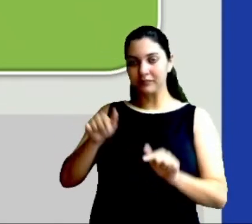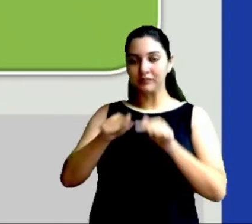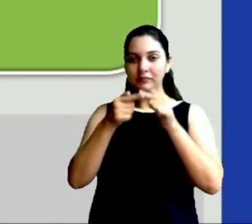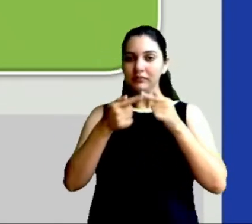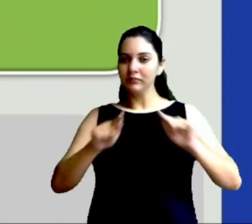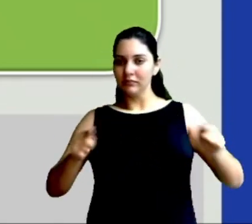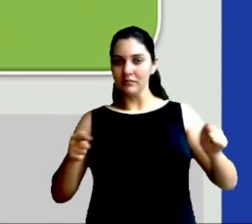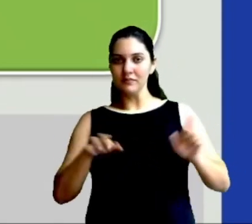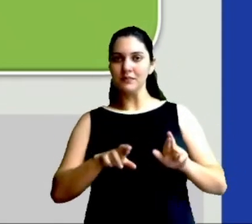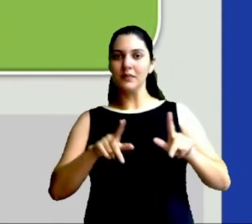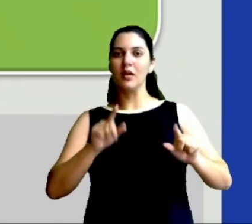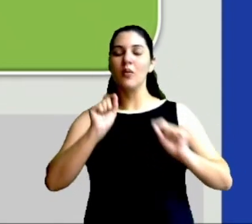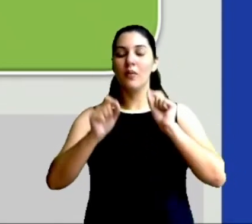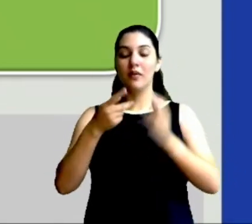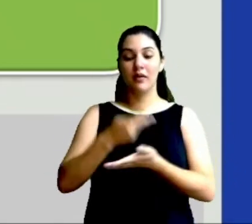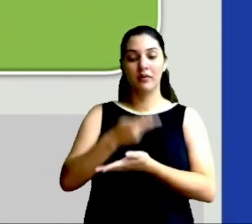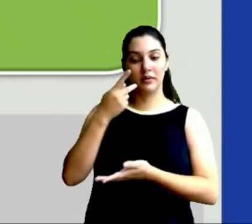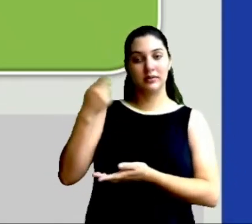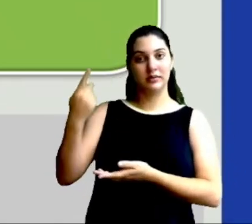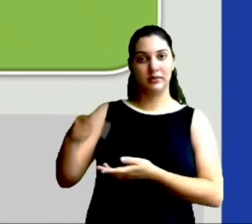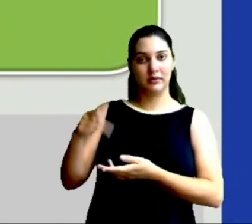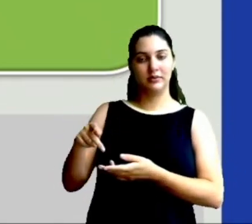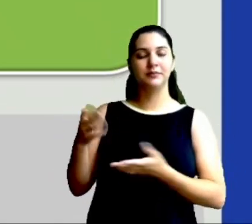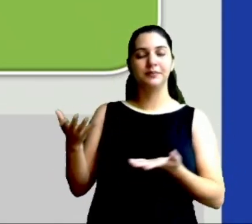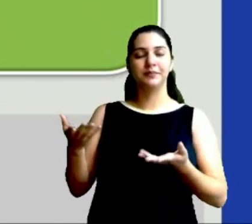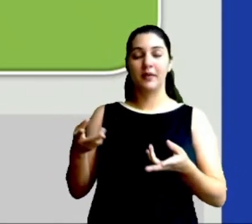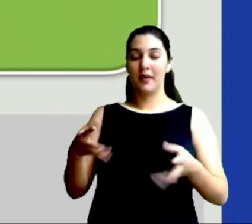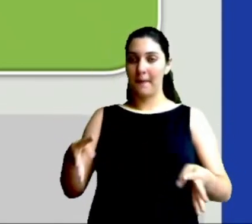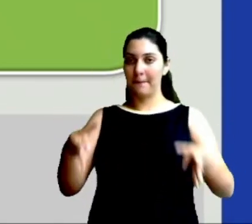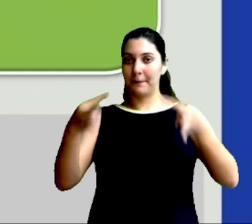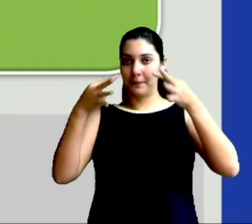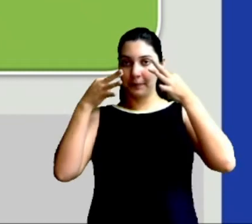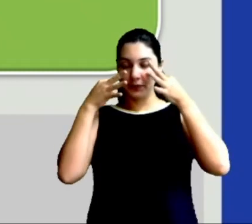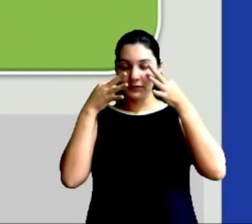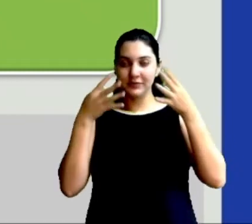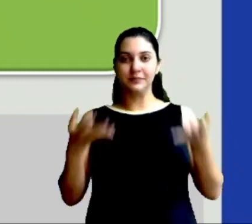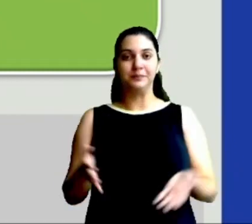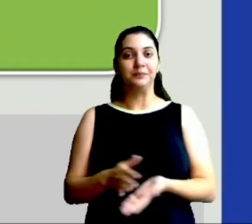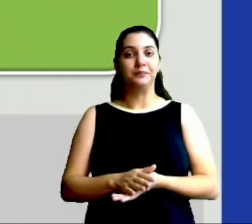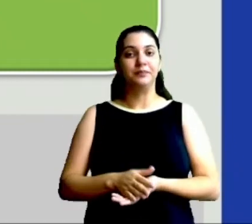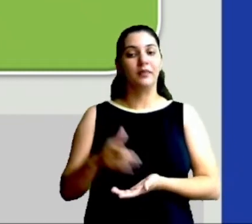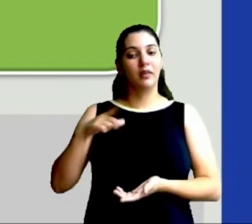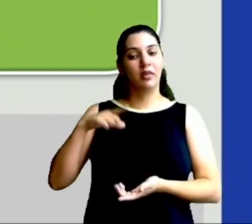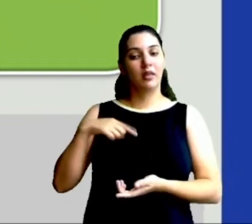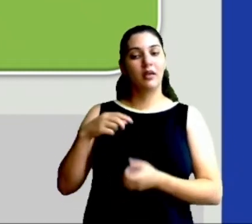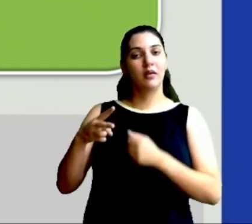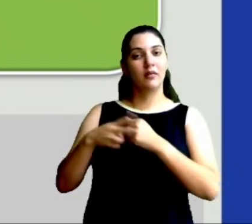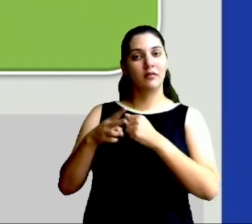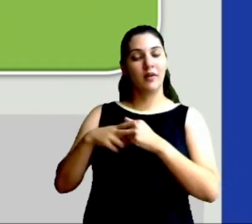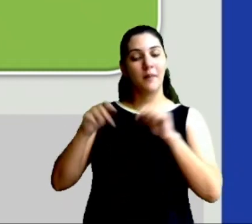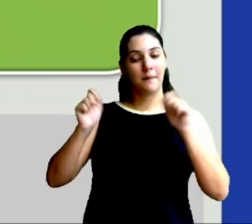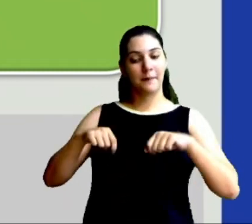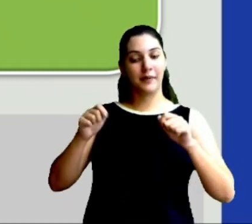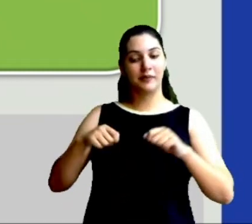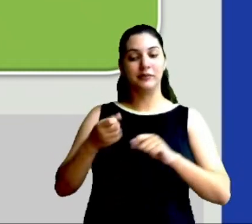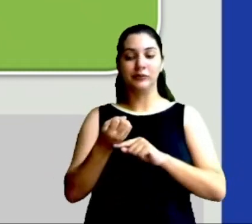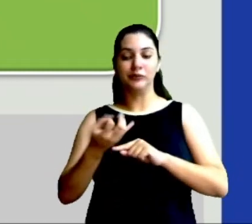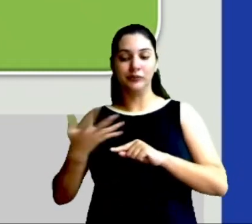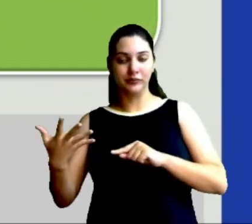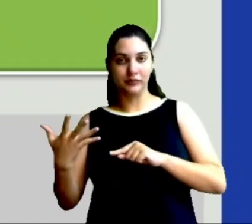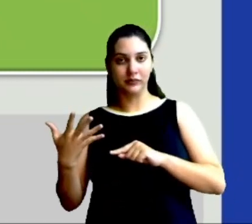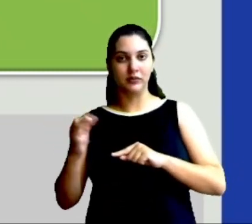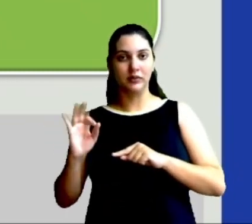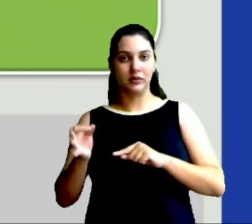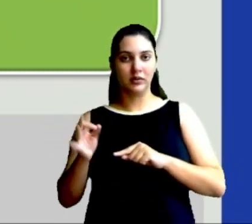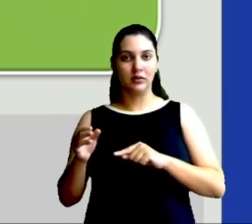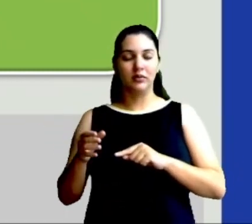diferentes. O que é que acontece nesse caso? Então, fica ligadinho aqui, tá, gente? Muita atenção. O verbo também deve ficar no plural. Então,